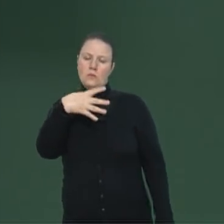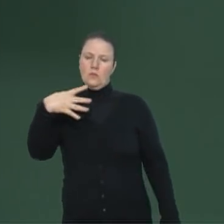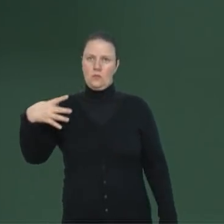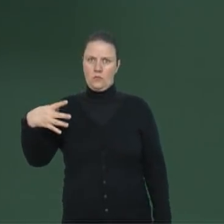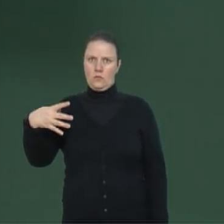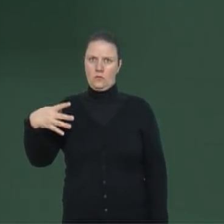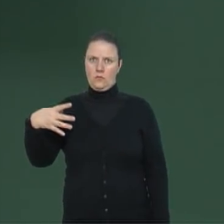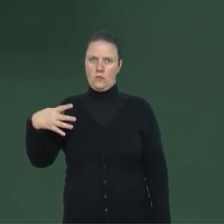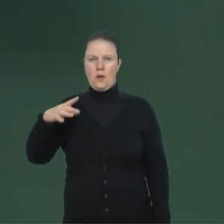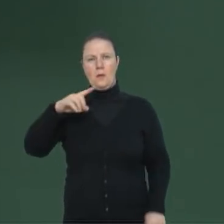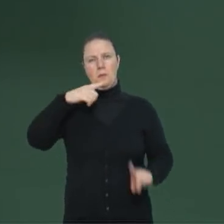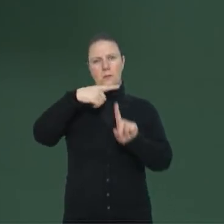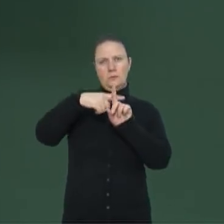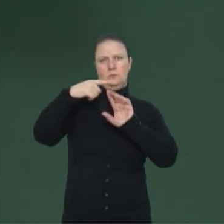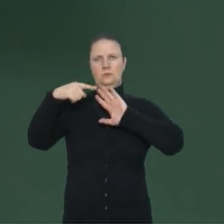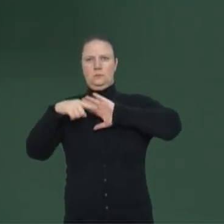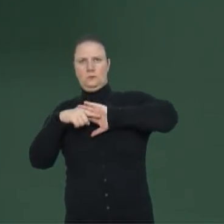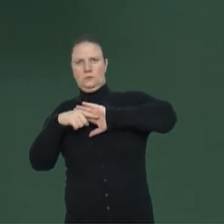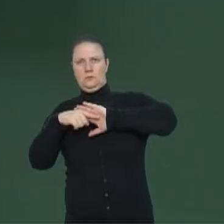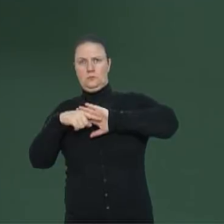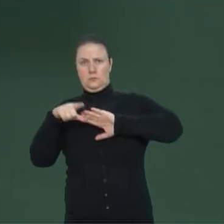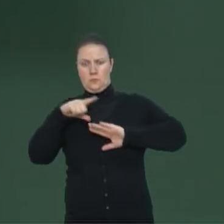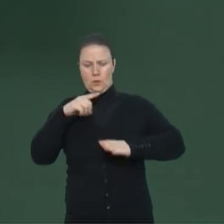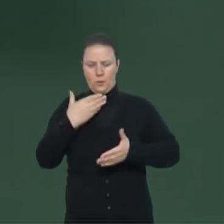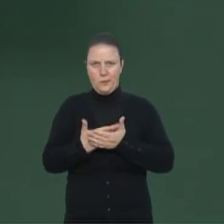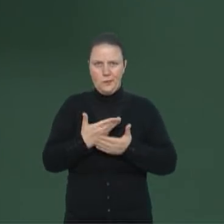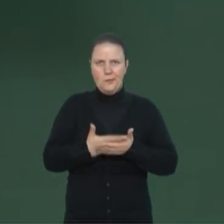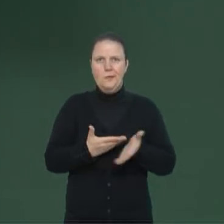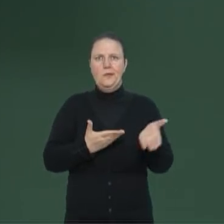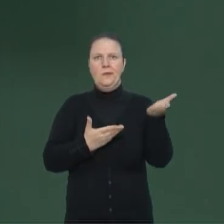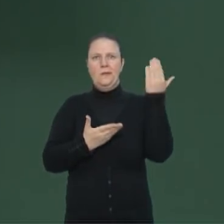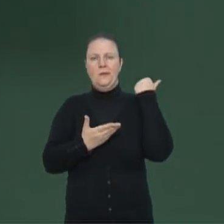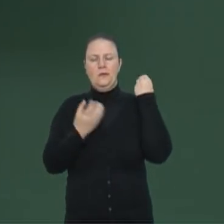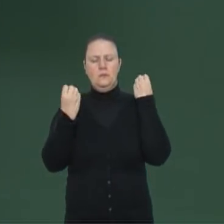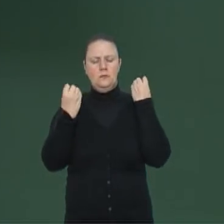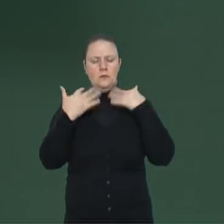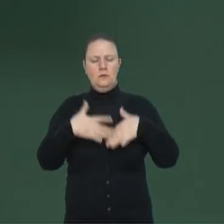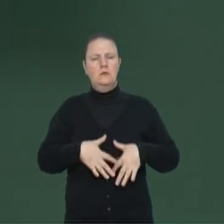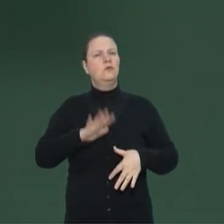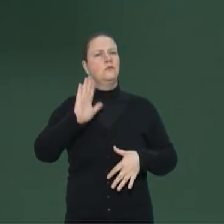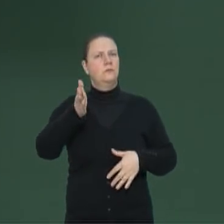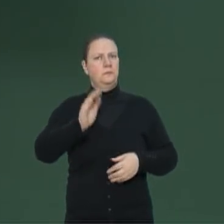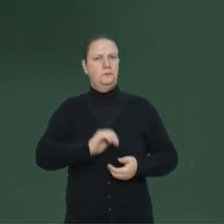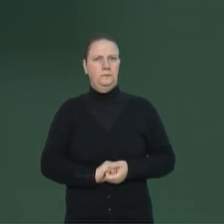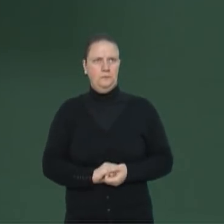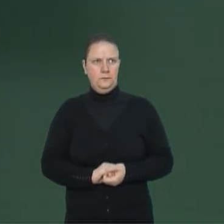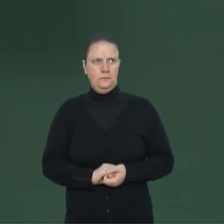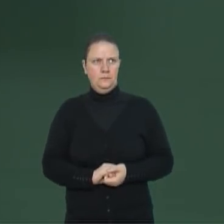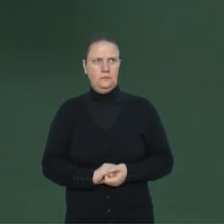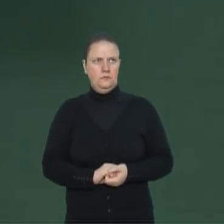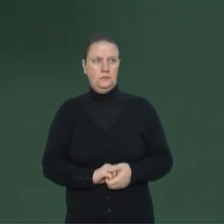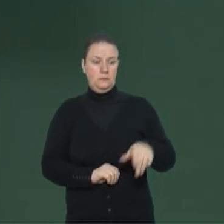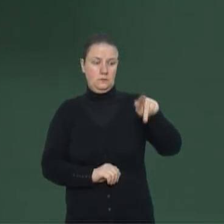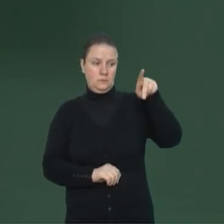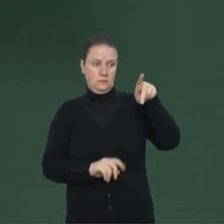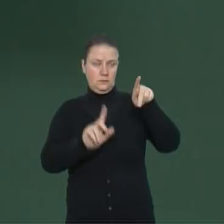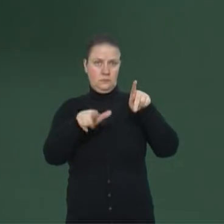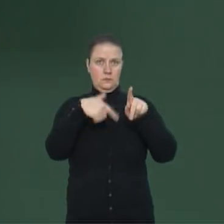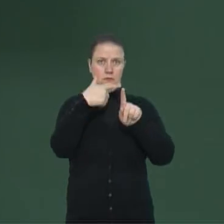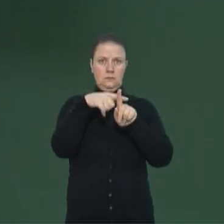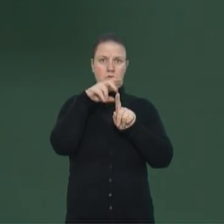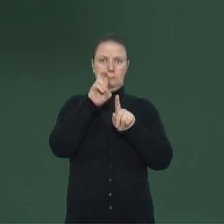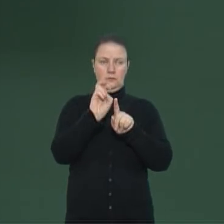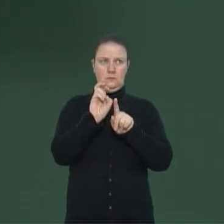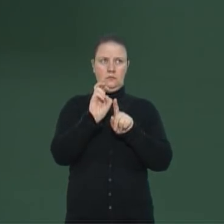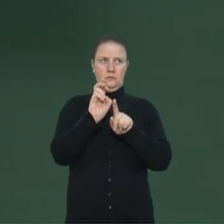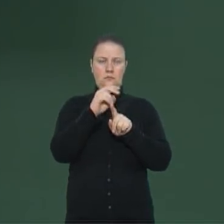raiz, não fica mais ou menos aquela raiz? Uma das aulas anteriores foi explicando exatamente isso, né? Só que aqui não é x, é P mais 5. Então, P mais 5 ao quadrado